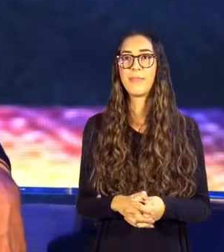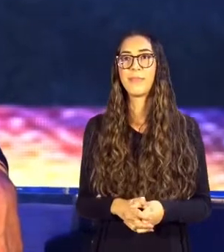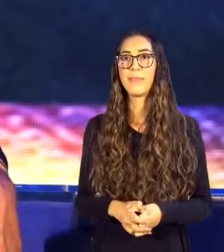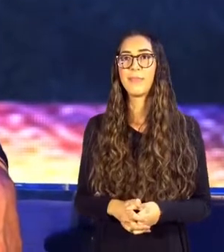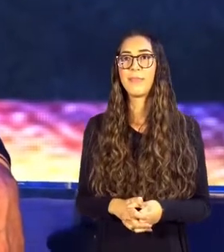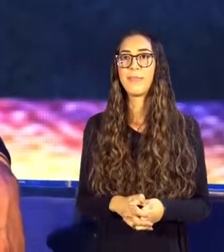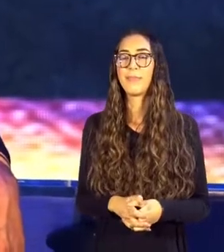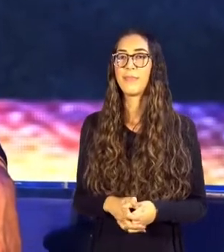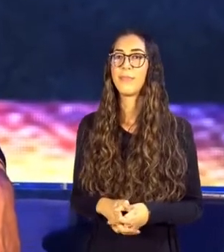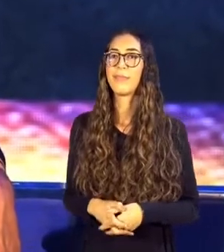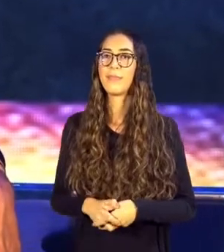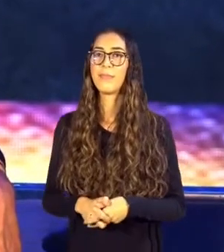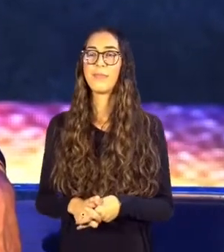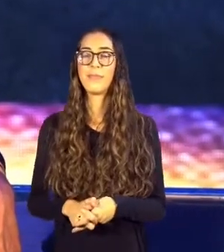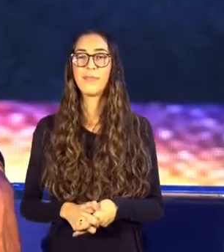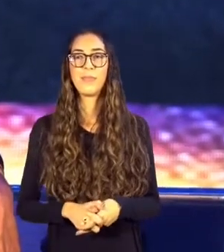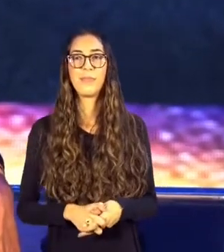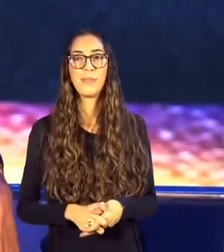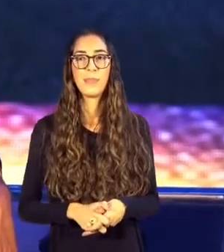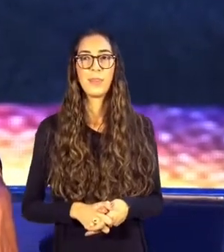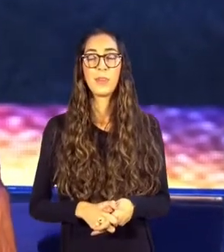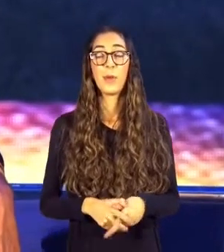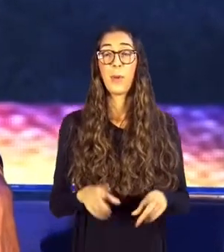Quem que irá falando isso? O inimigo.